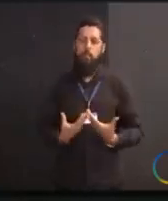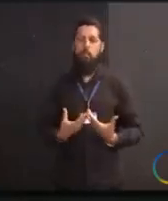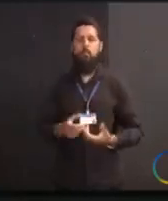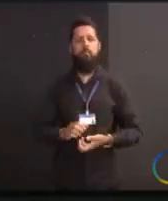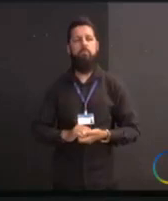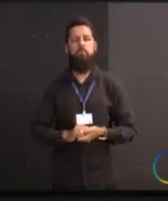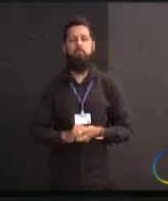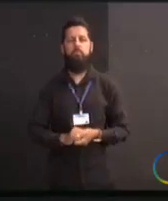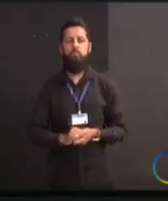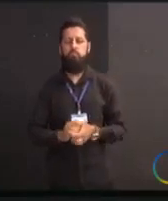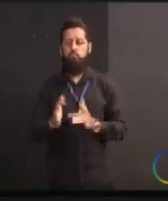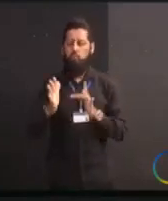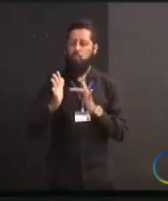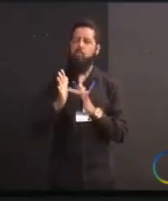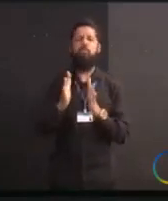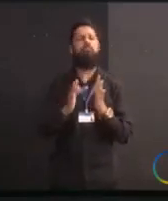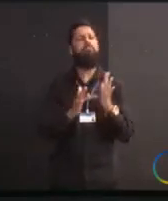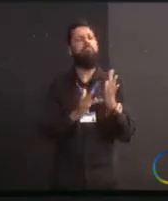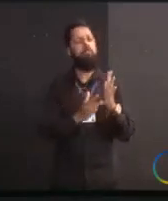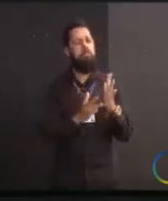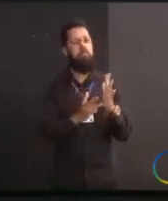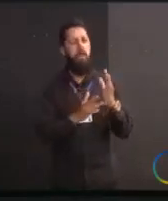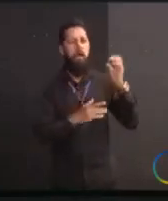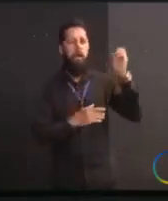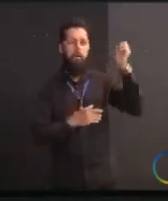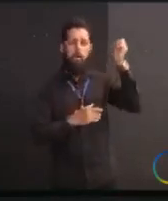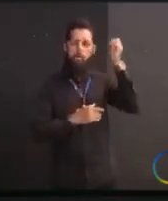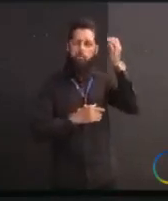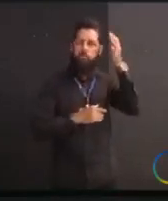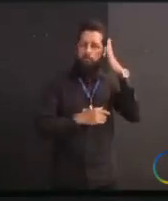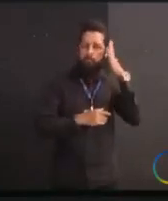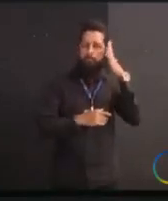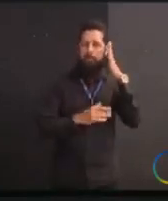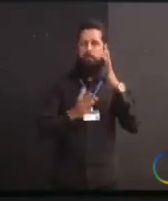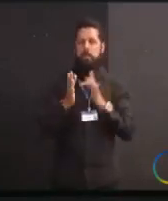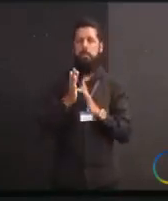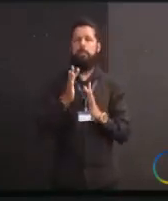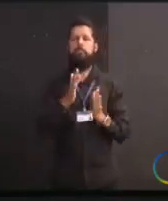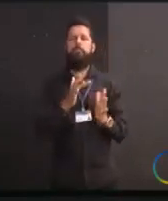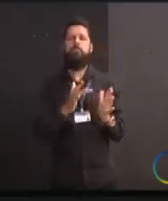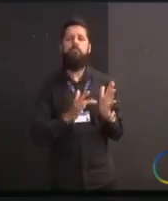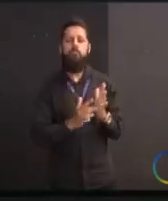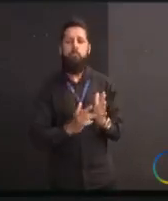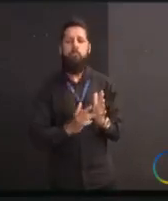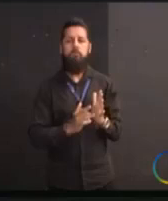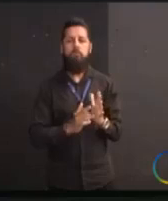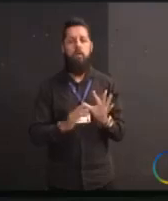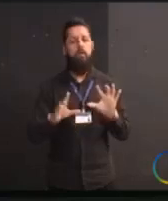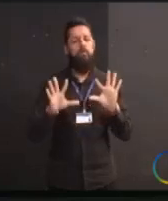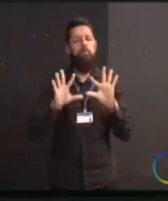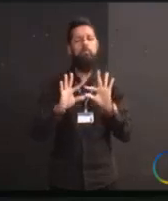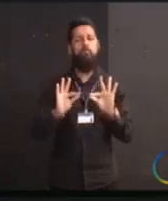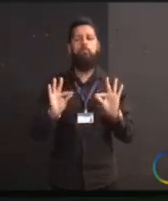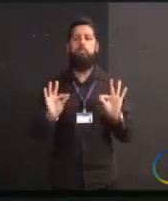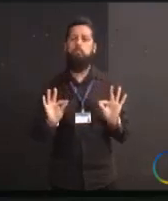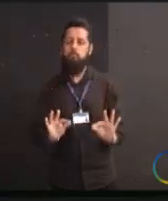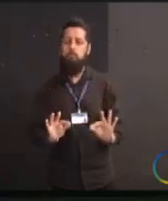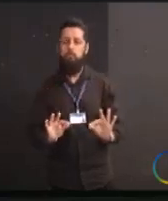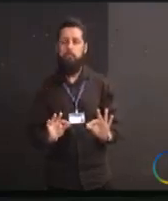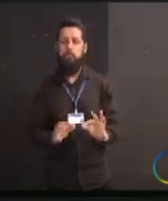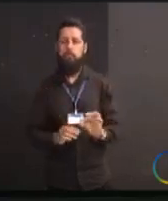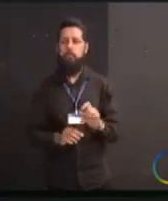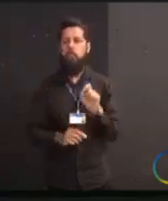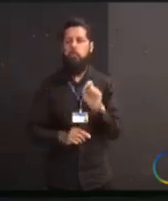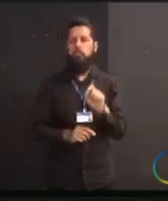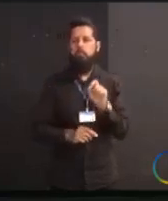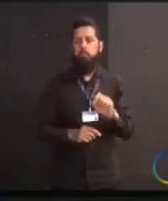um cristão, um espírita cristão, um homem simples, que conseguia